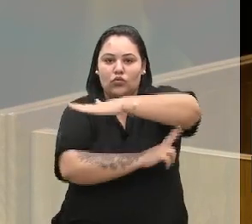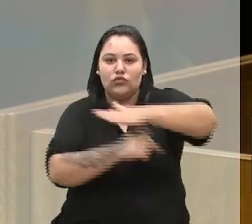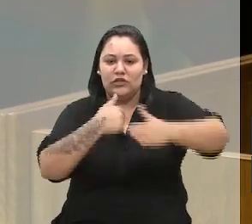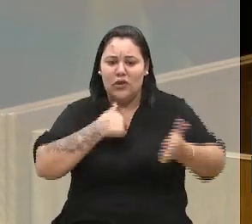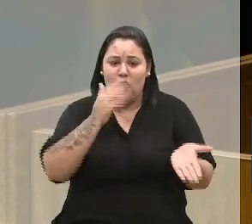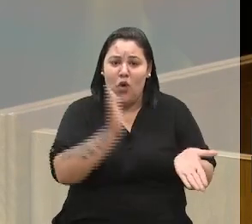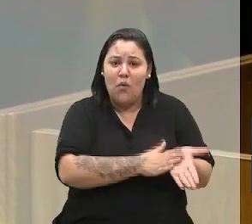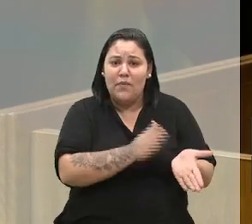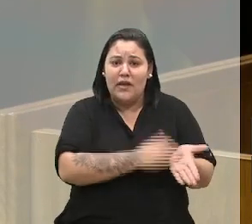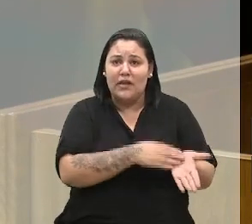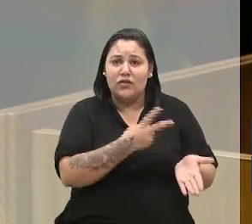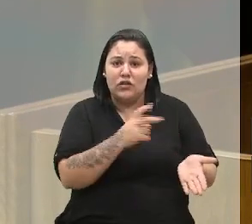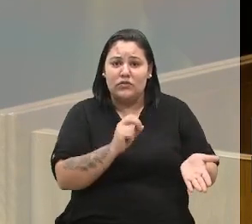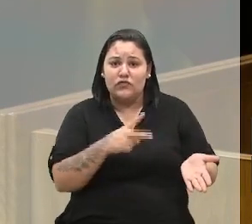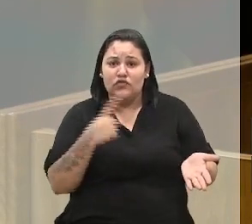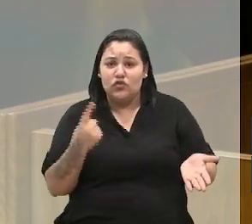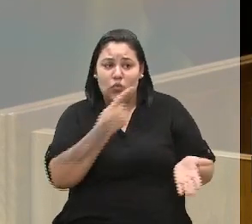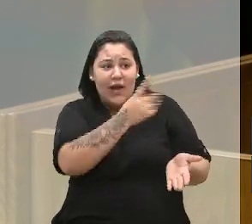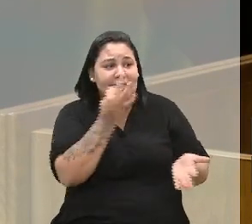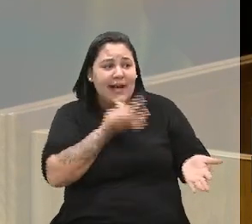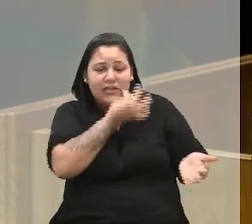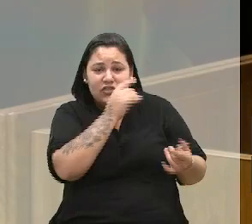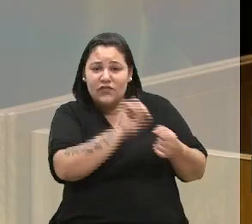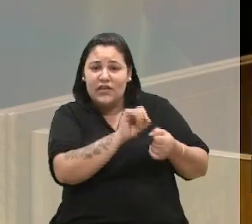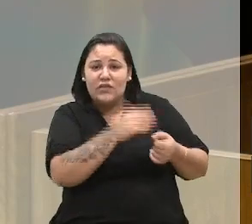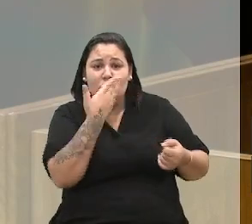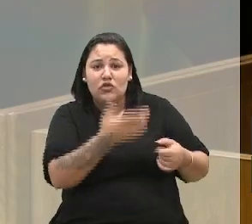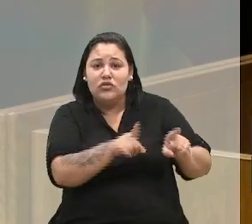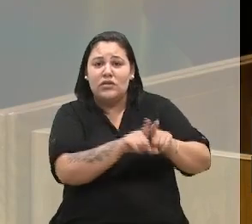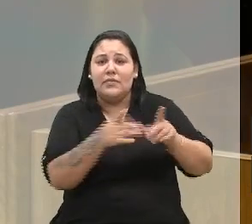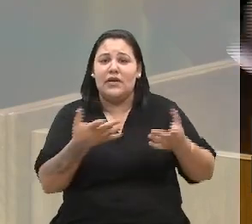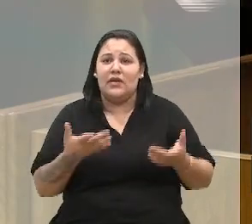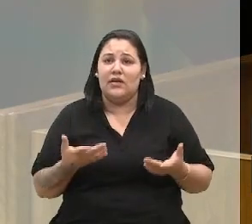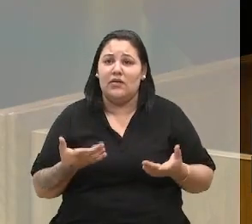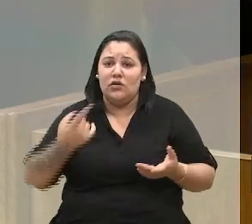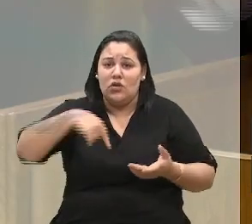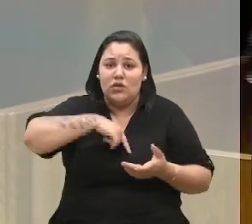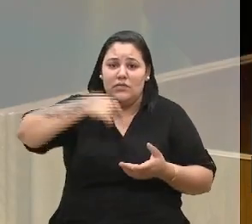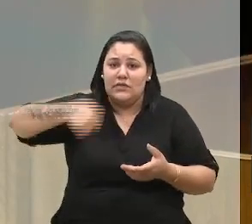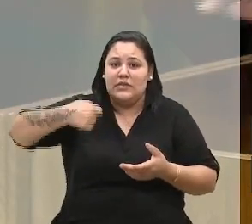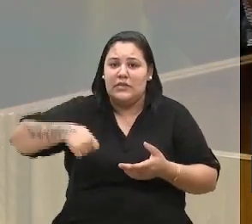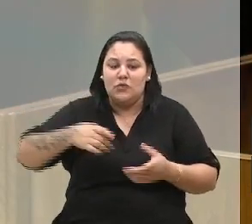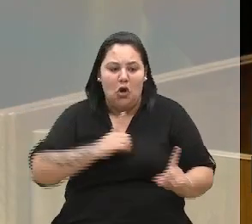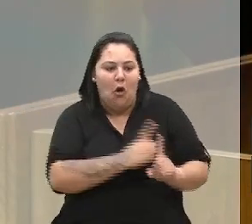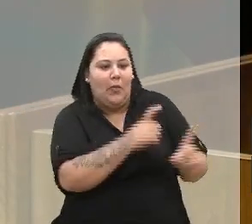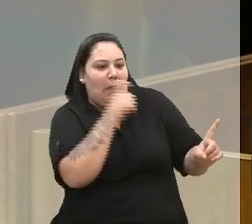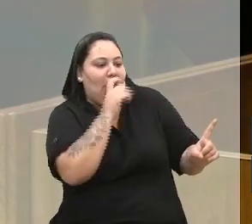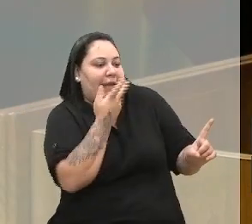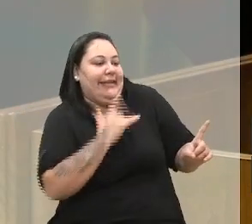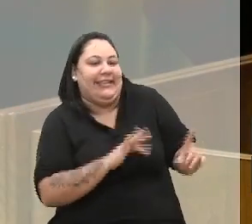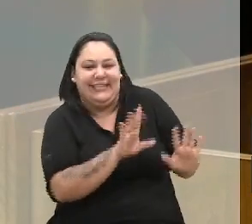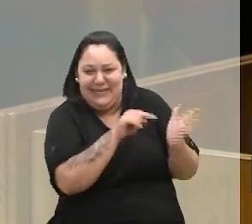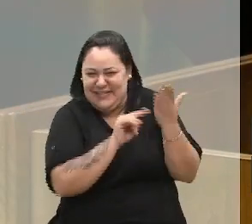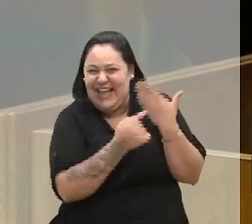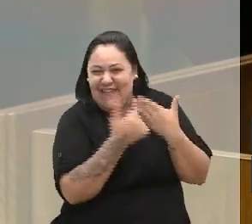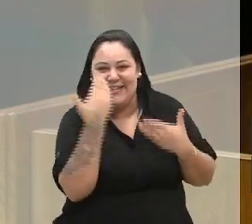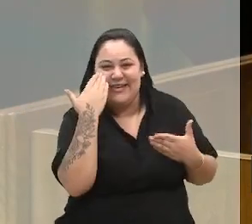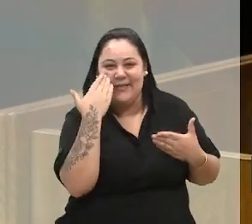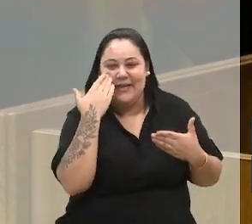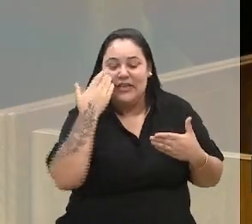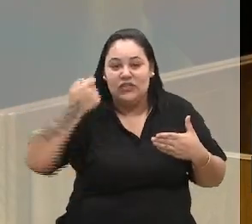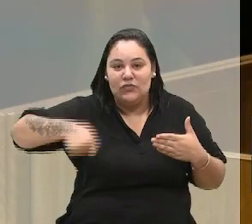que a Tati fez encaminhamento também. Nós não precisamos achar o pai da criança, nós queremos resolver a situação da